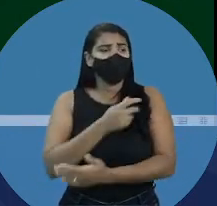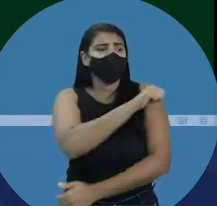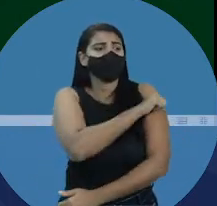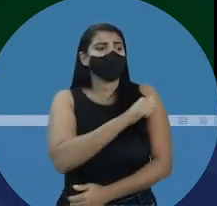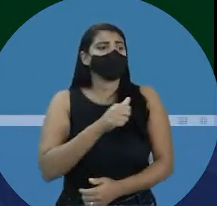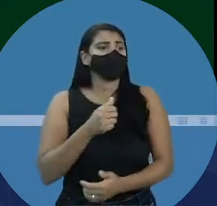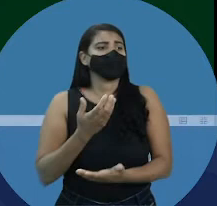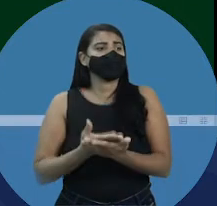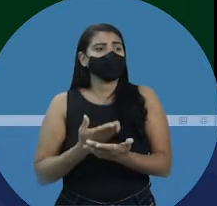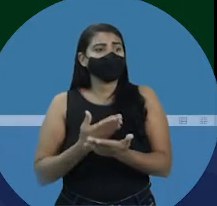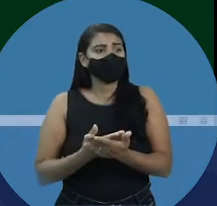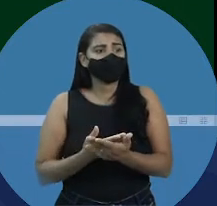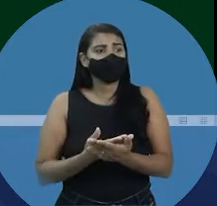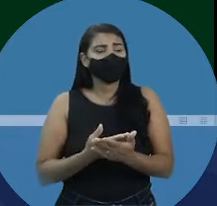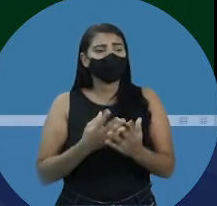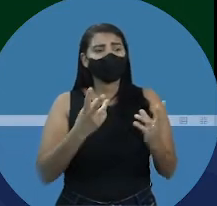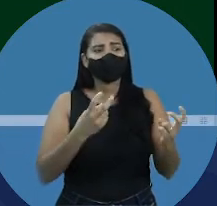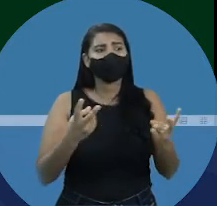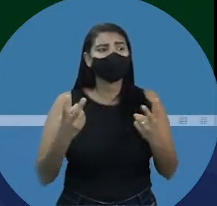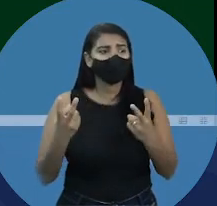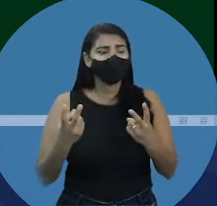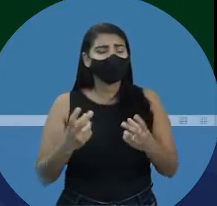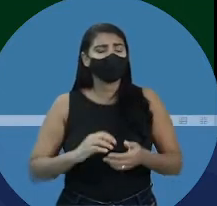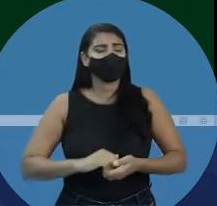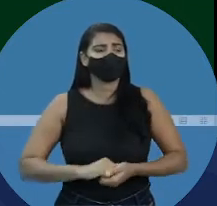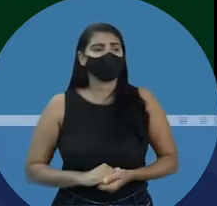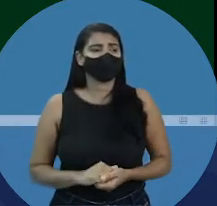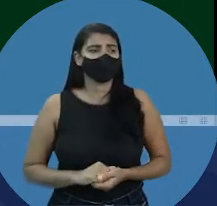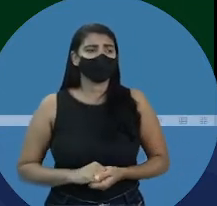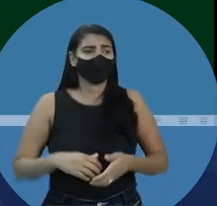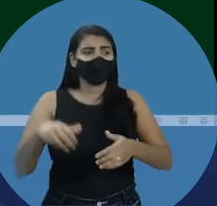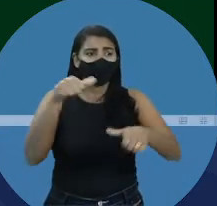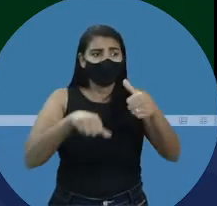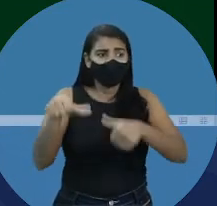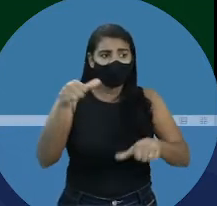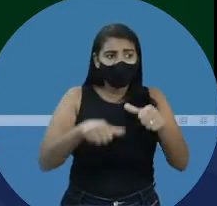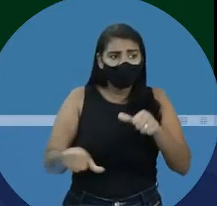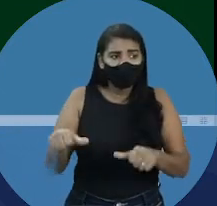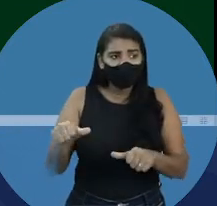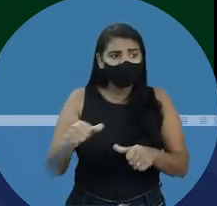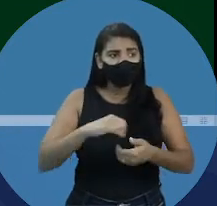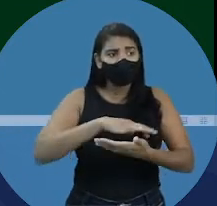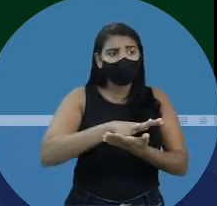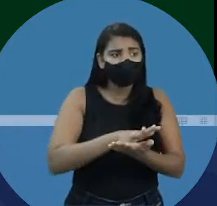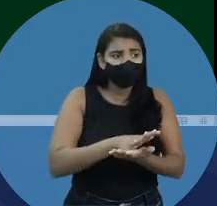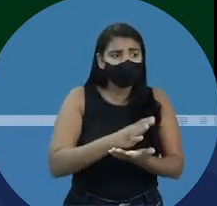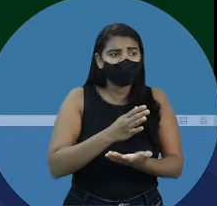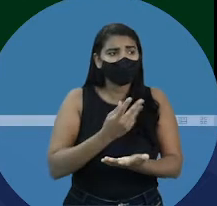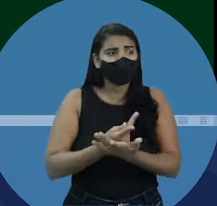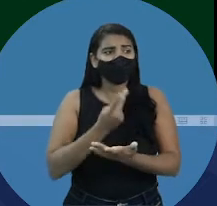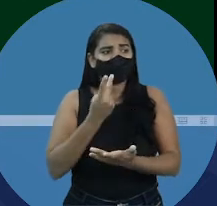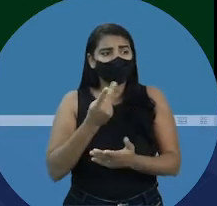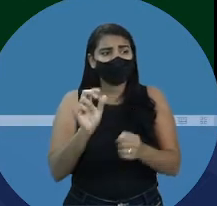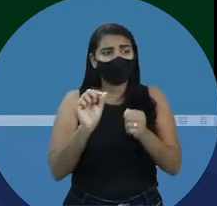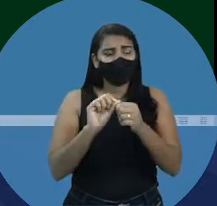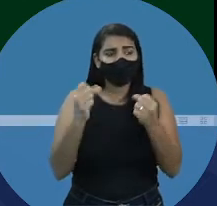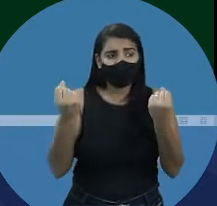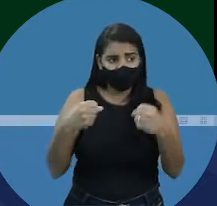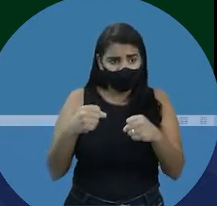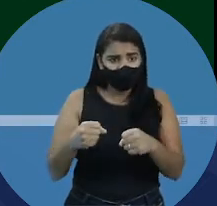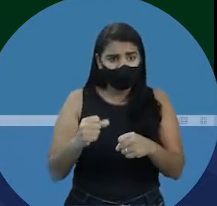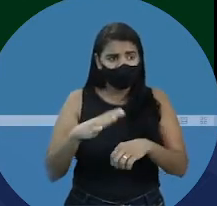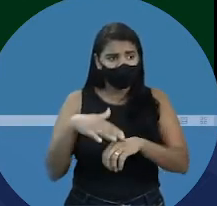observaram cada espaço, analisaram os impactos, destacaram o que deveria ser feito. A partir